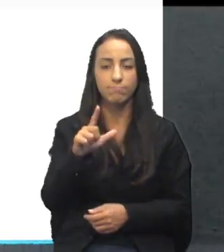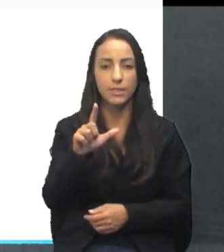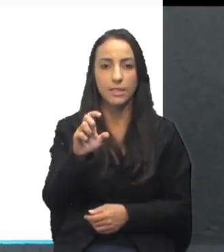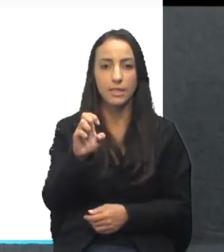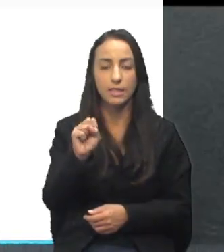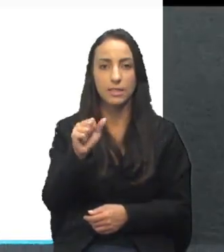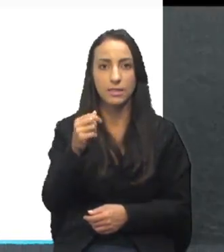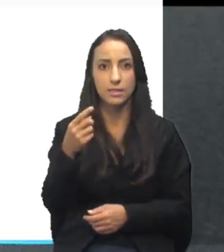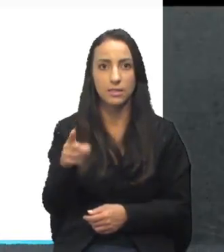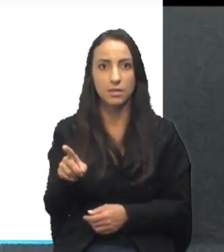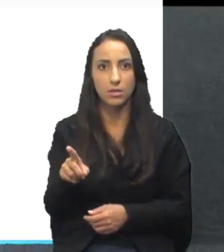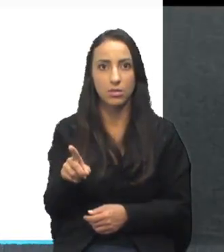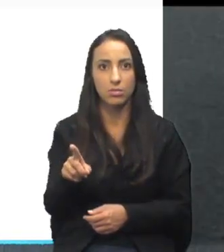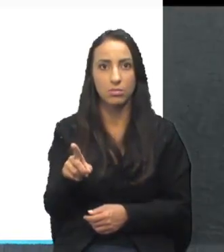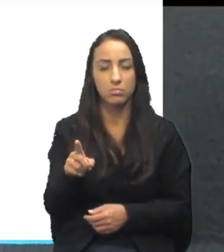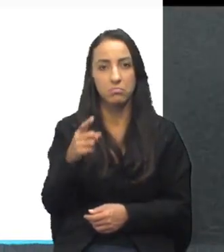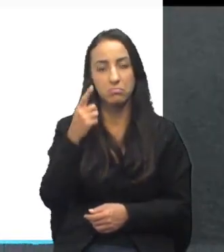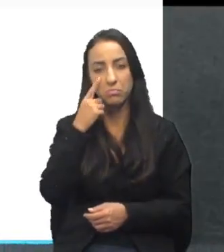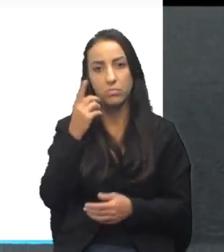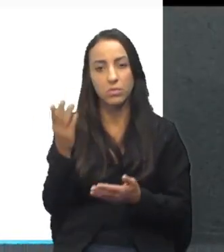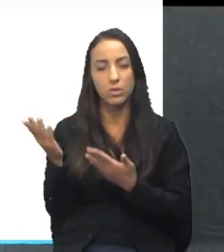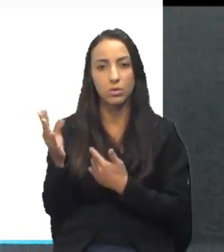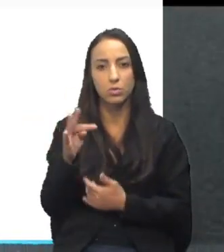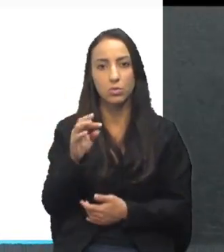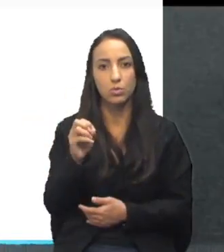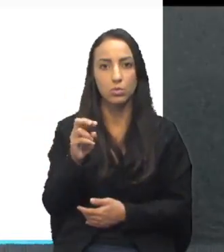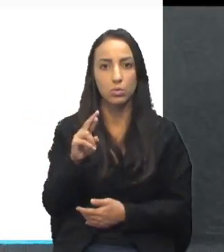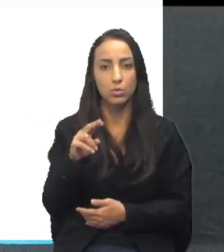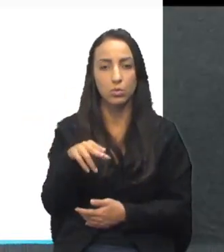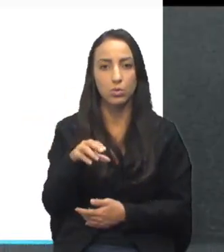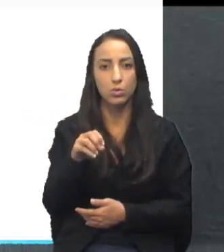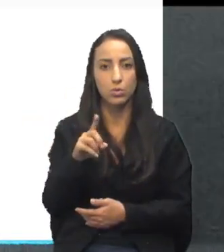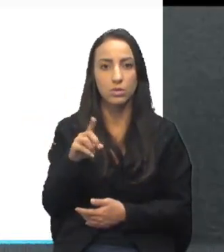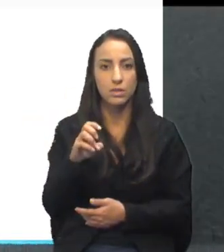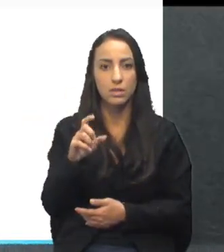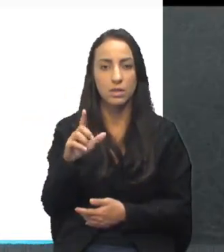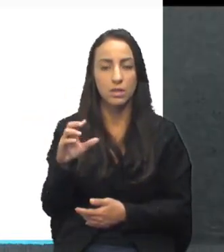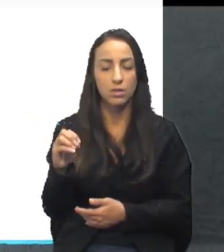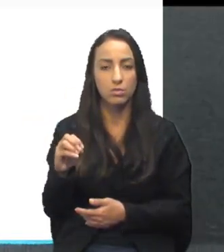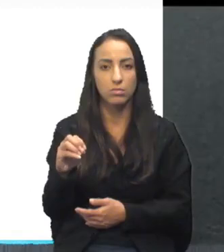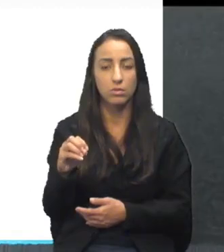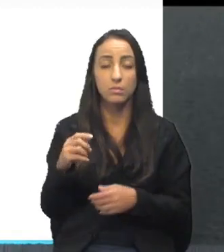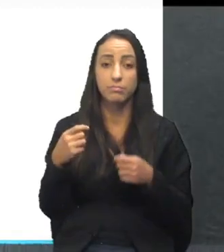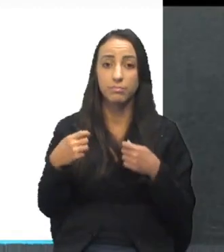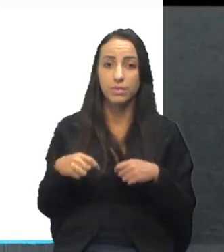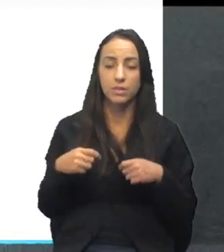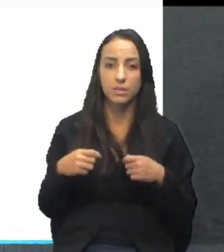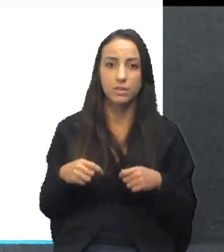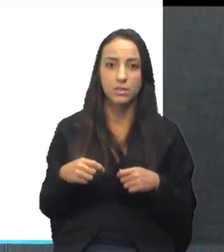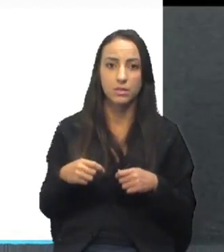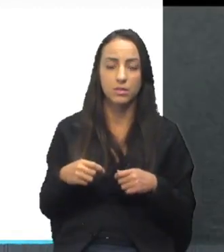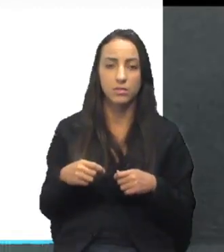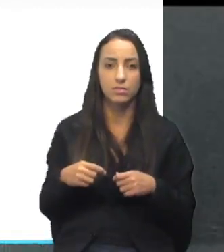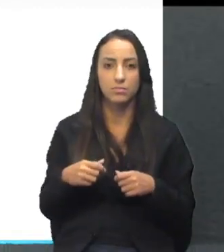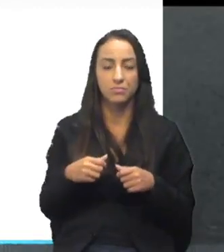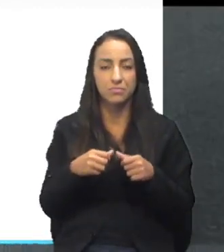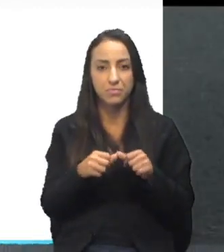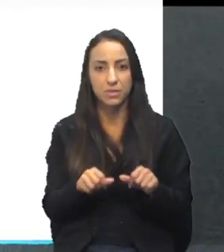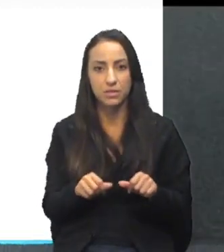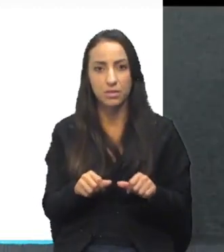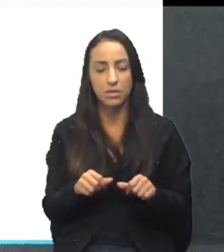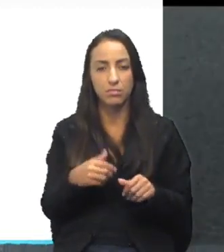por exemplo, aqui em tornozelo ou na região ali do pé e há necessidade de